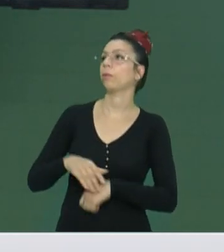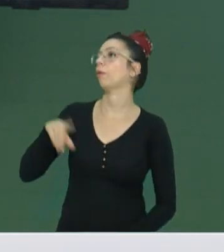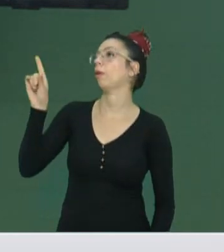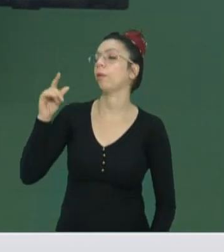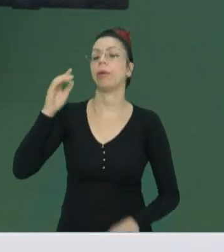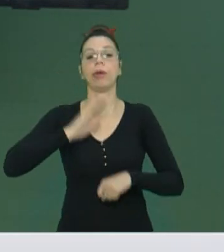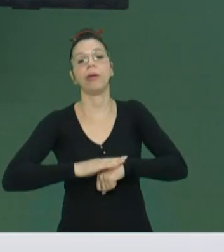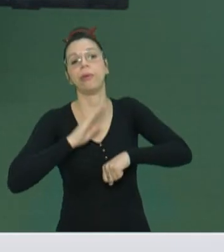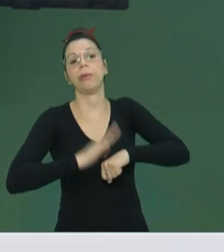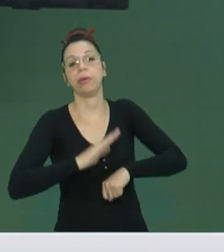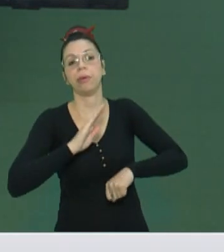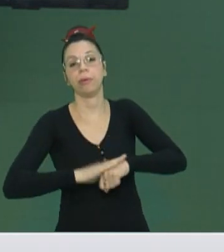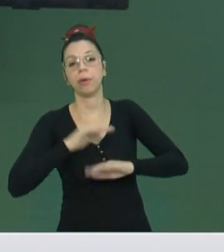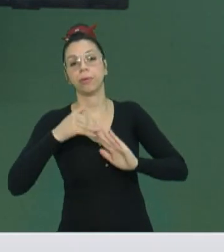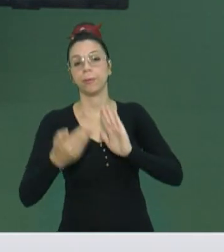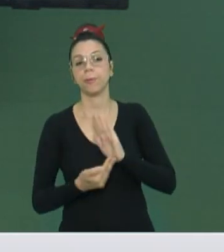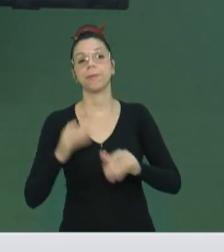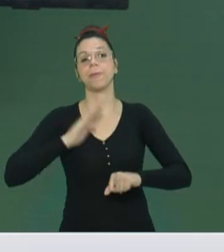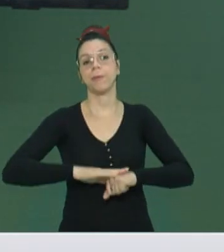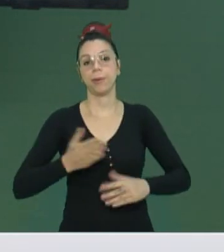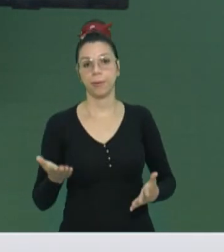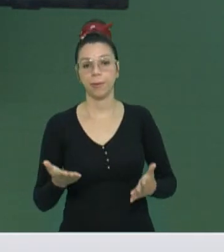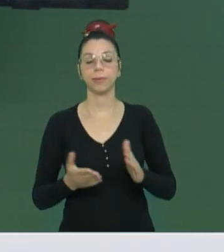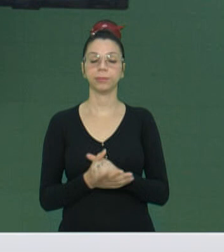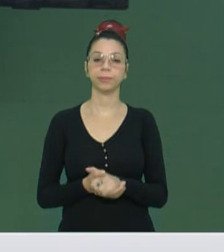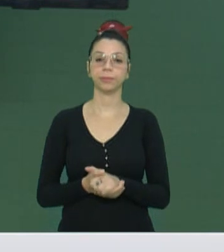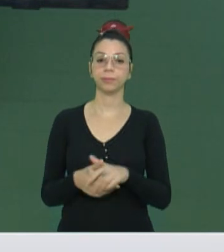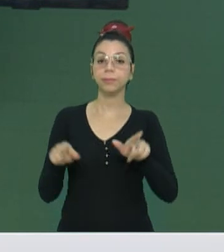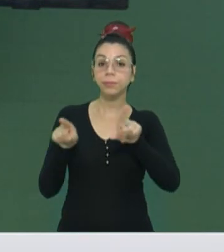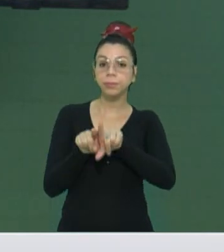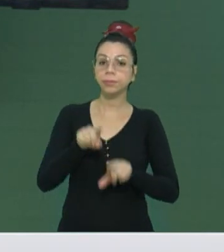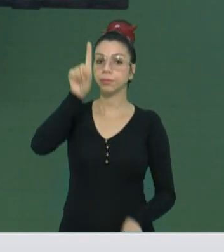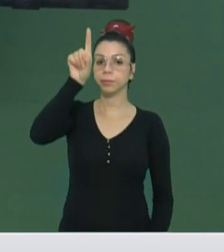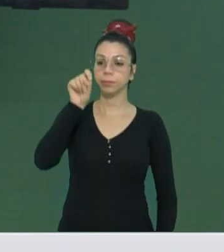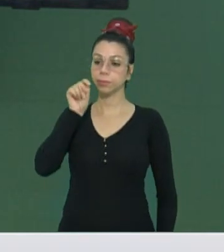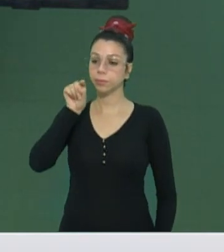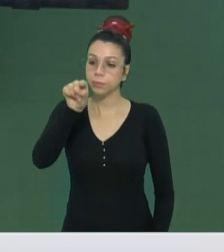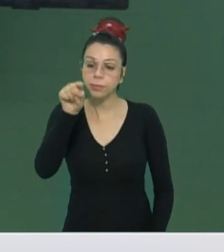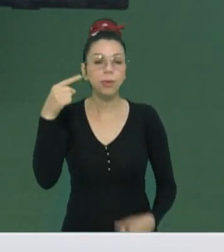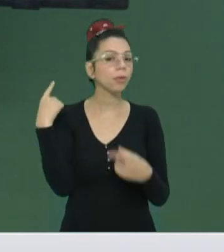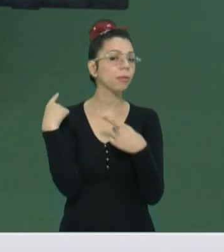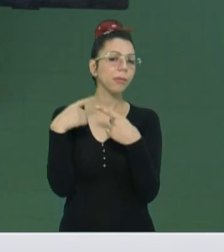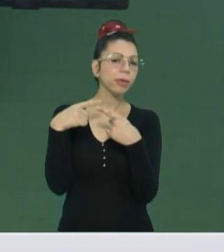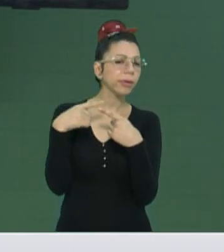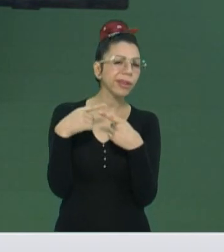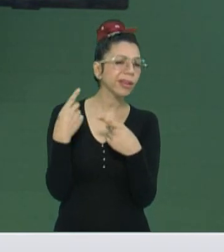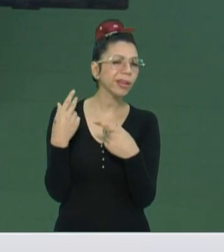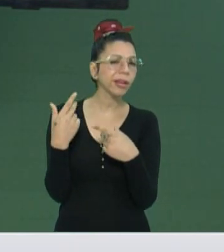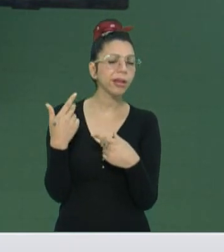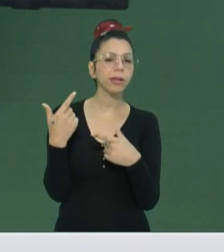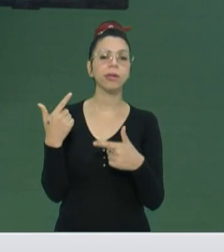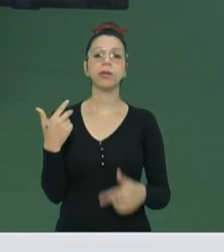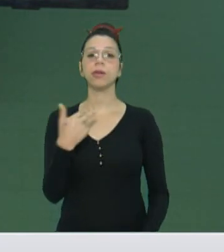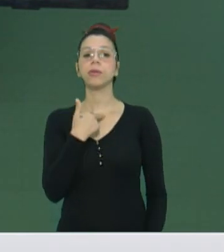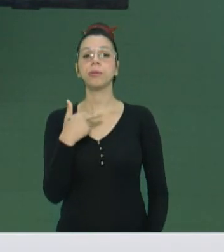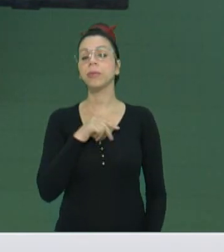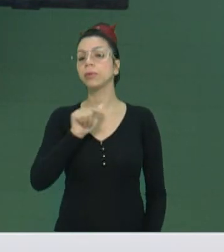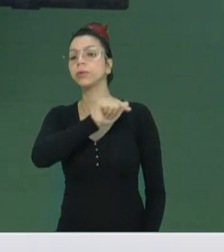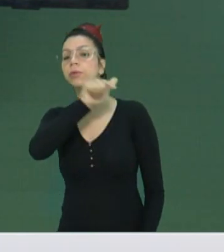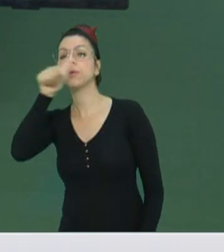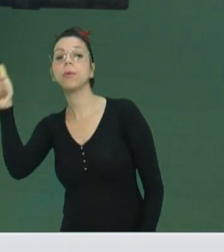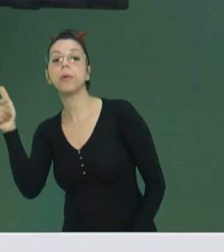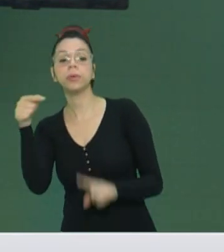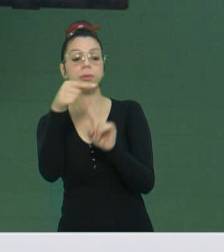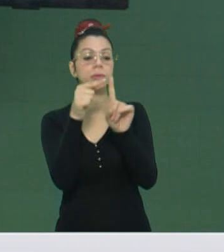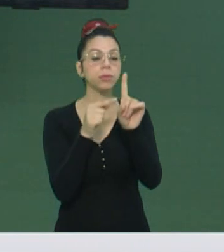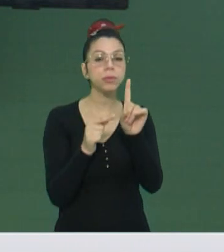tudo eu, né? Assim. Os pontos de exclamação. Por que não poderia ser outro tipo de ponto? Por que